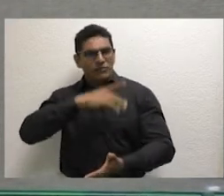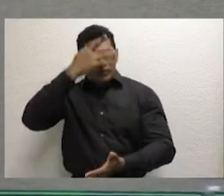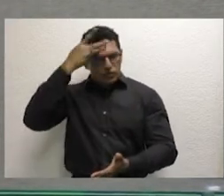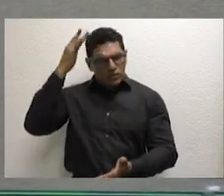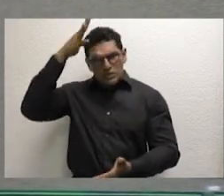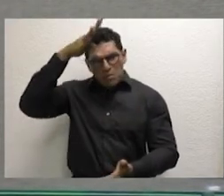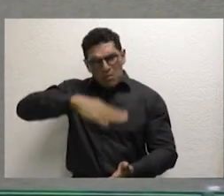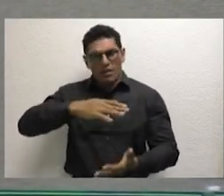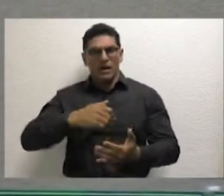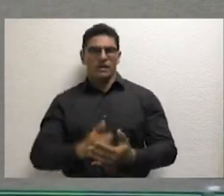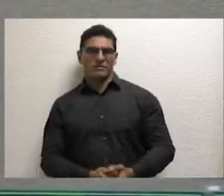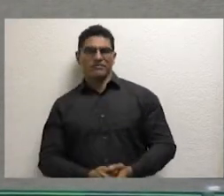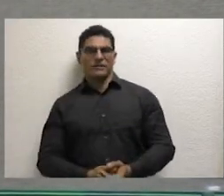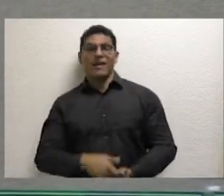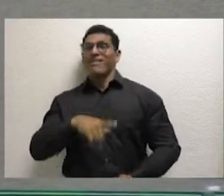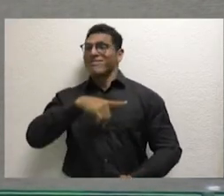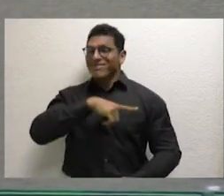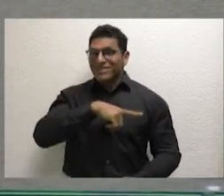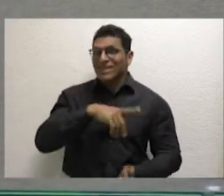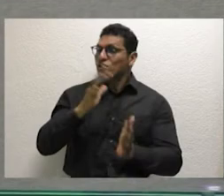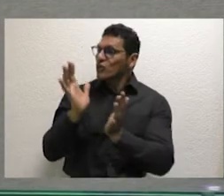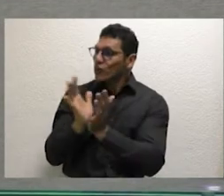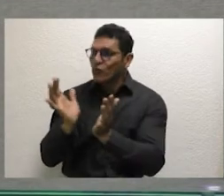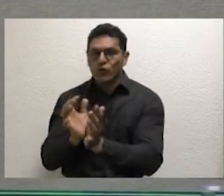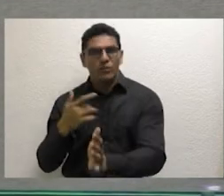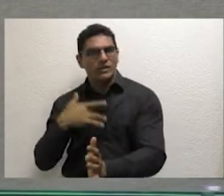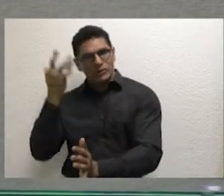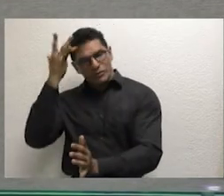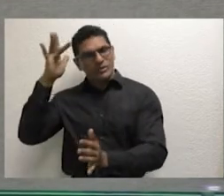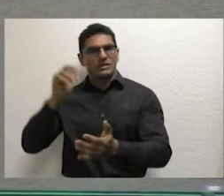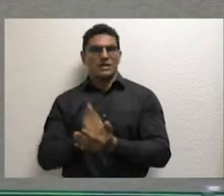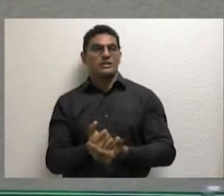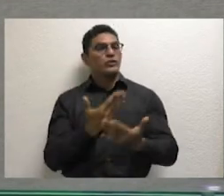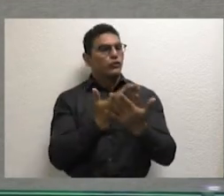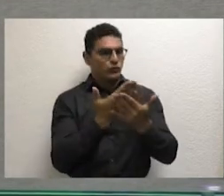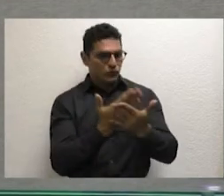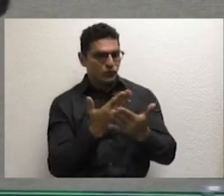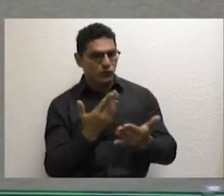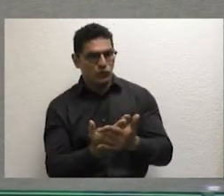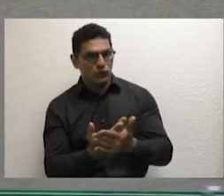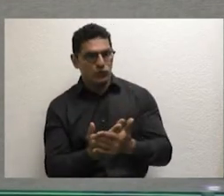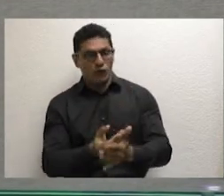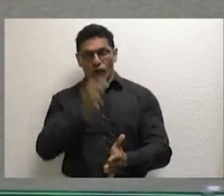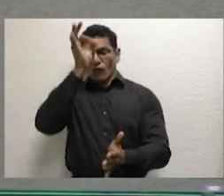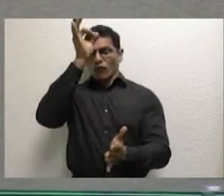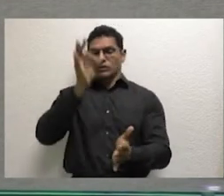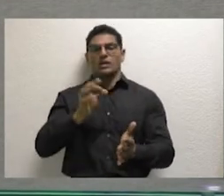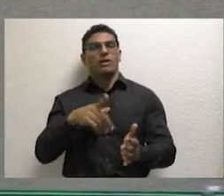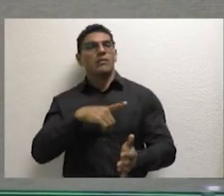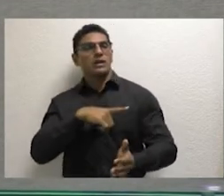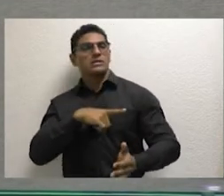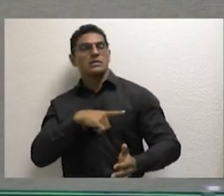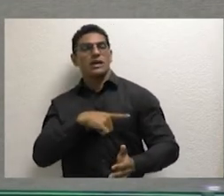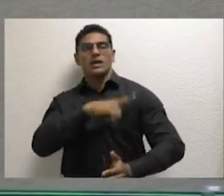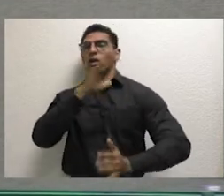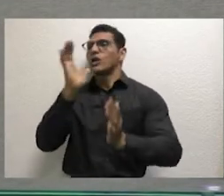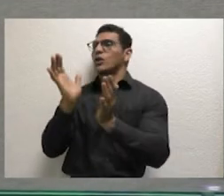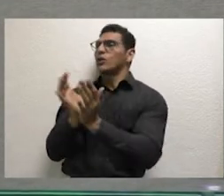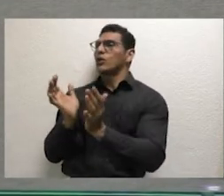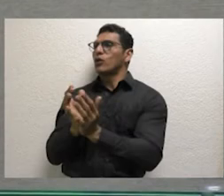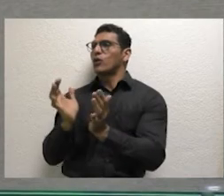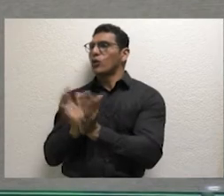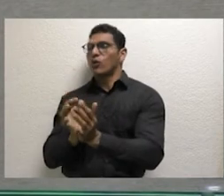correntes eu não sei e o estudo foi muito econômico mas existe correntes que